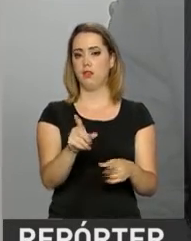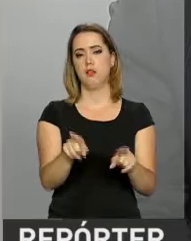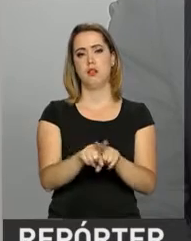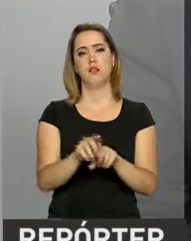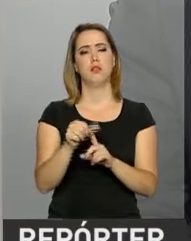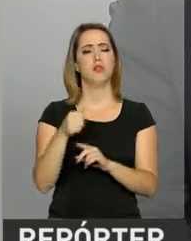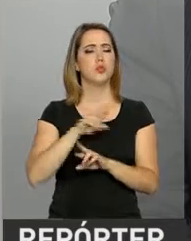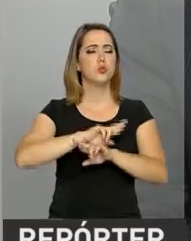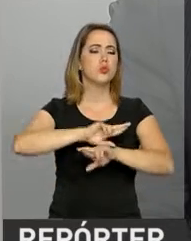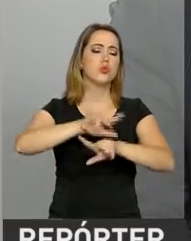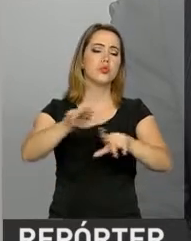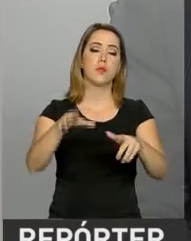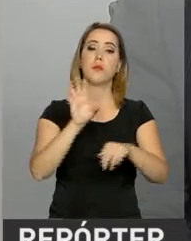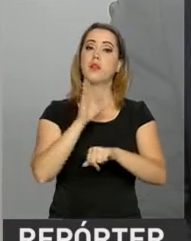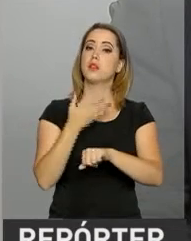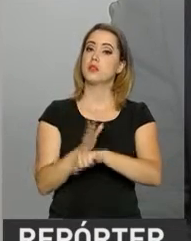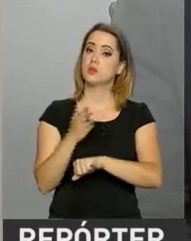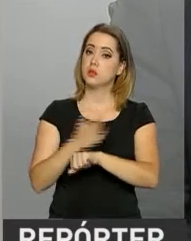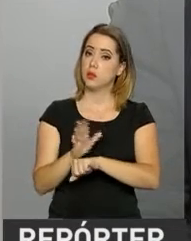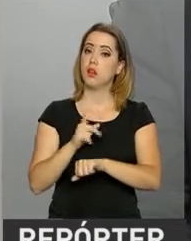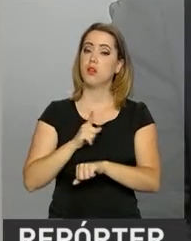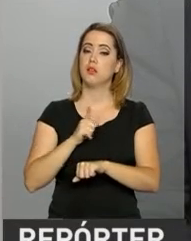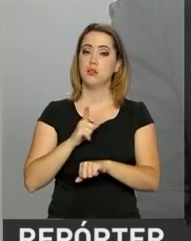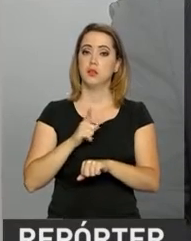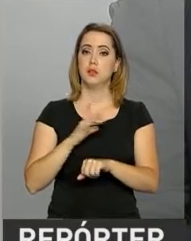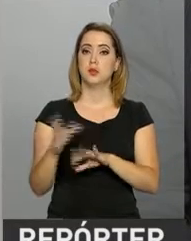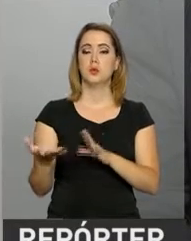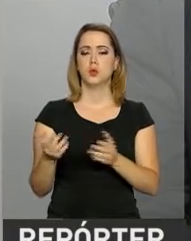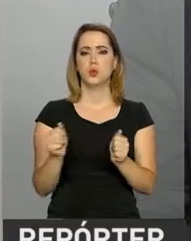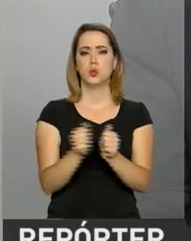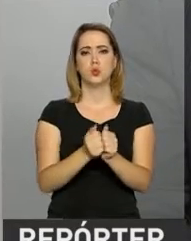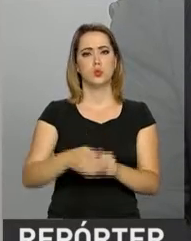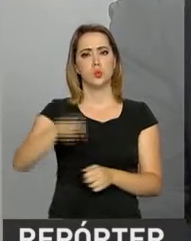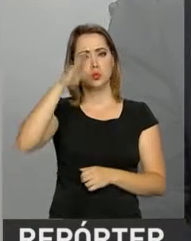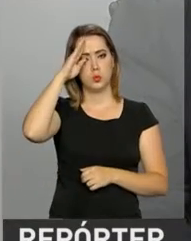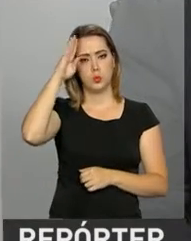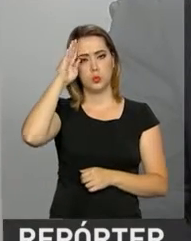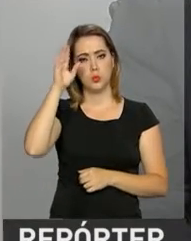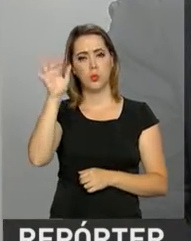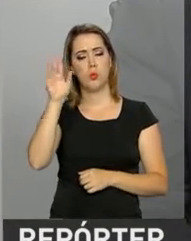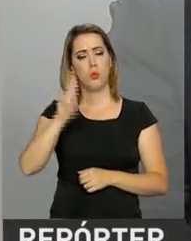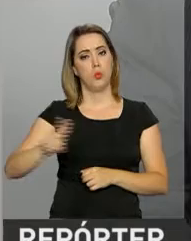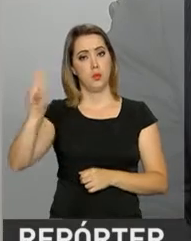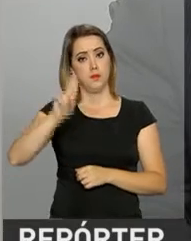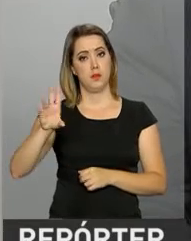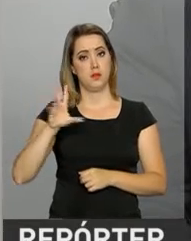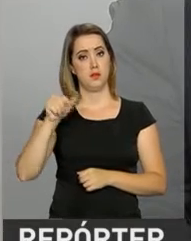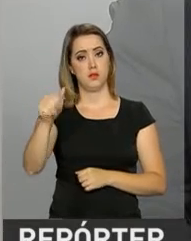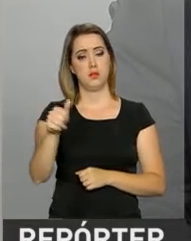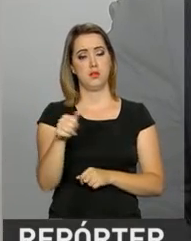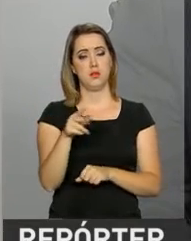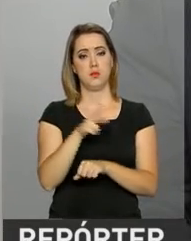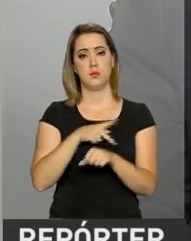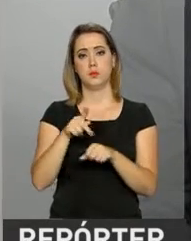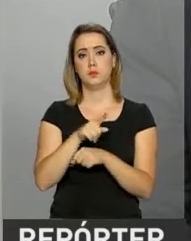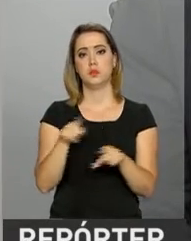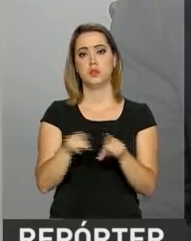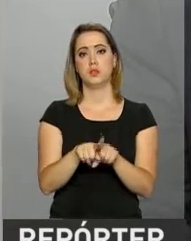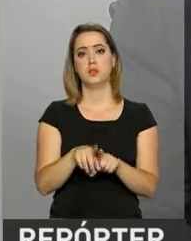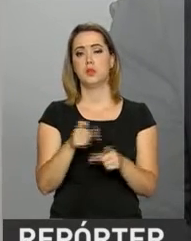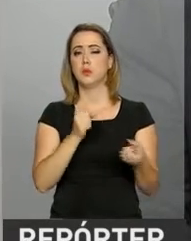ea cursos específicos a partir de parcerias com universidades de todo o país e também os gestores municipais